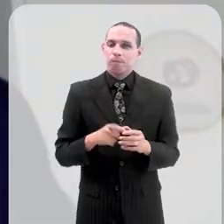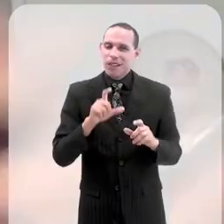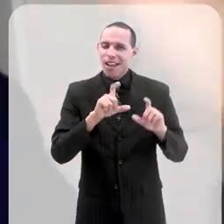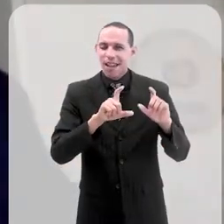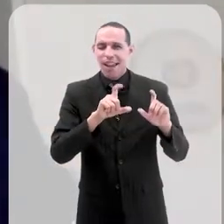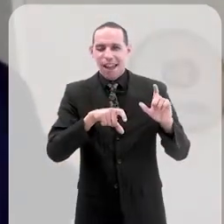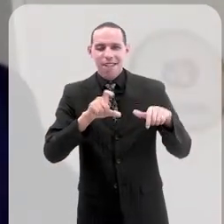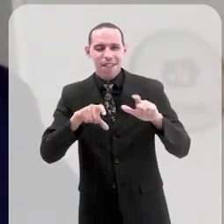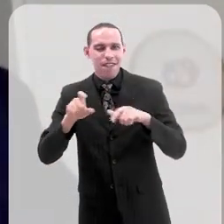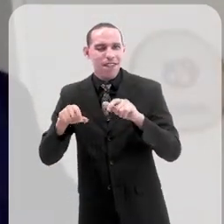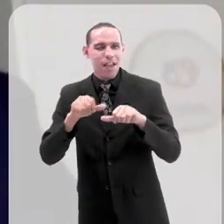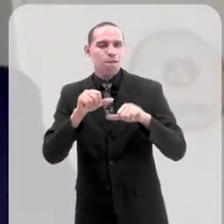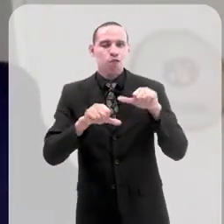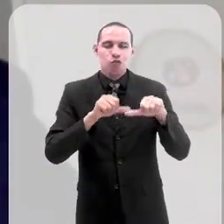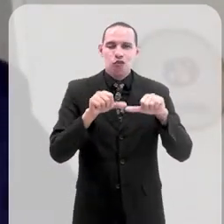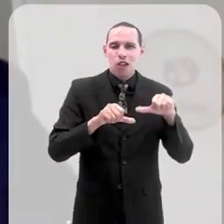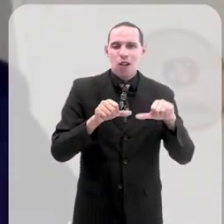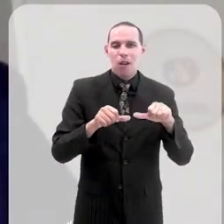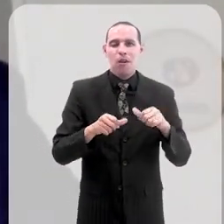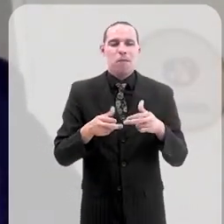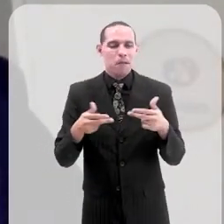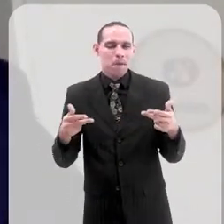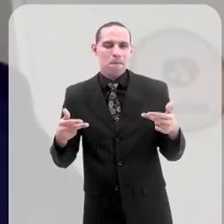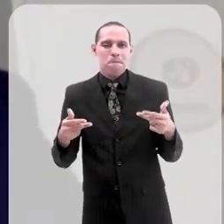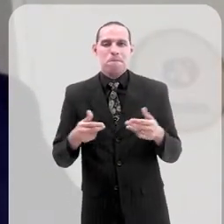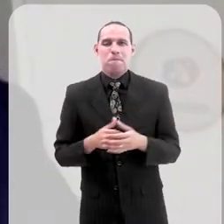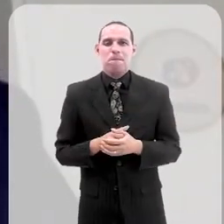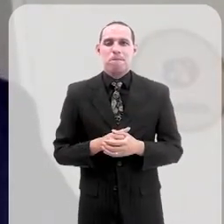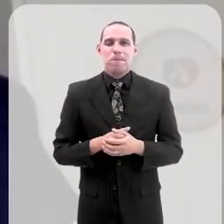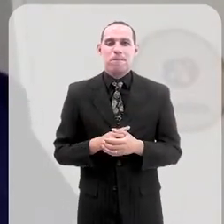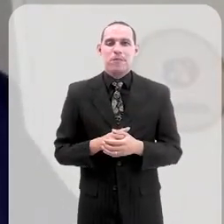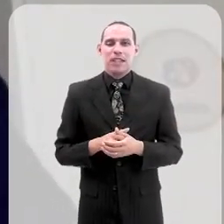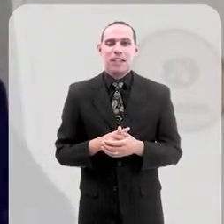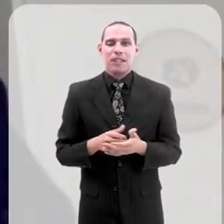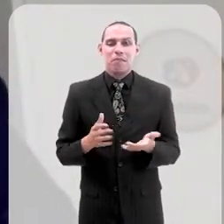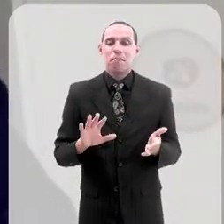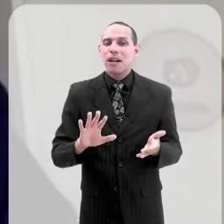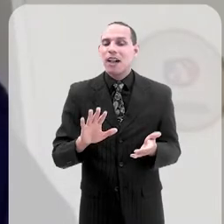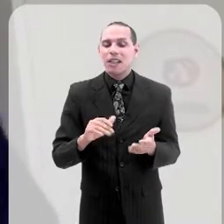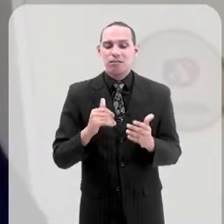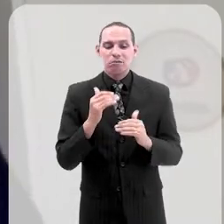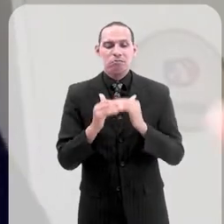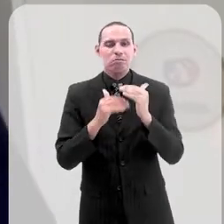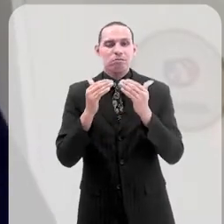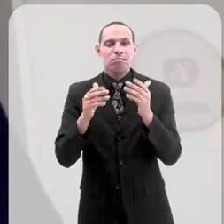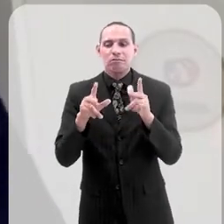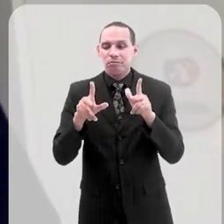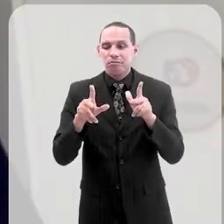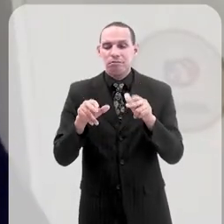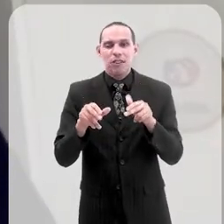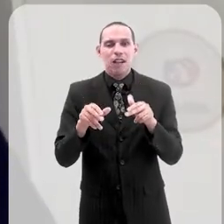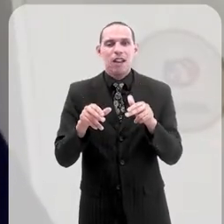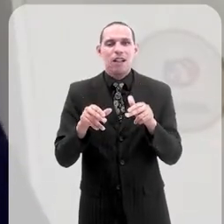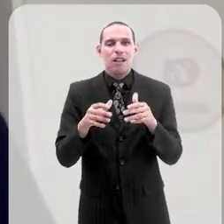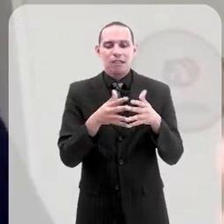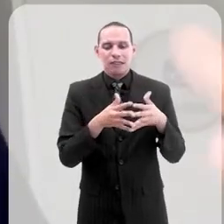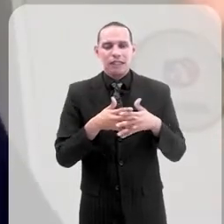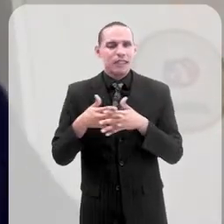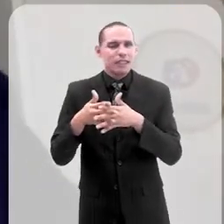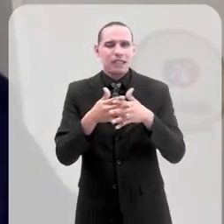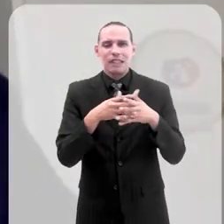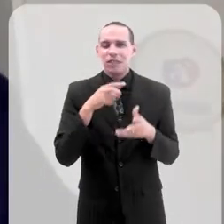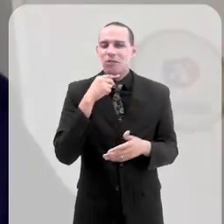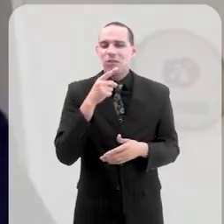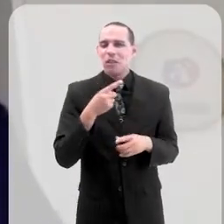trocar o cartão, tem as fases. E eu não conseguia desenvolver como era nos Estados Unidos, porque tinha uma estrutura um pouco mais